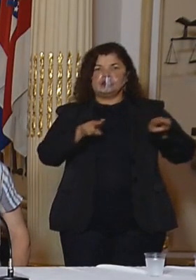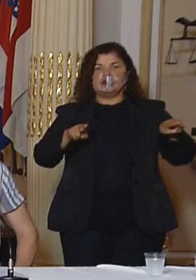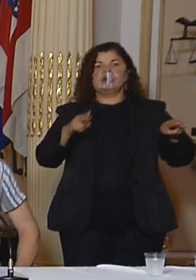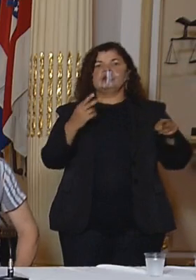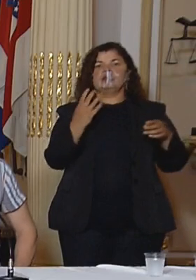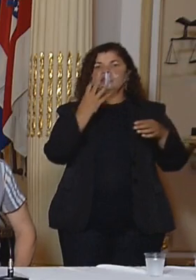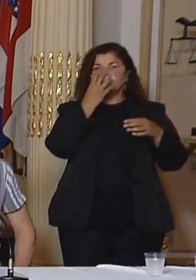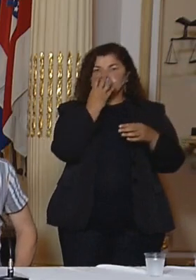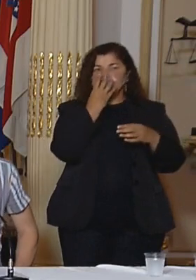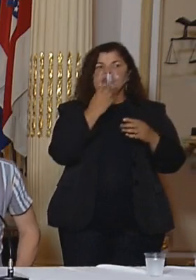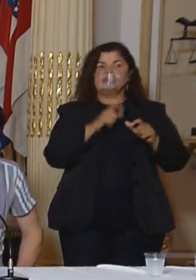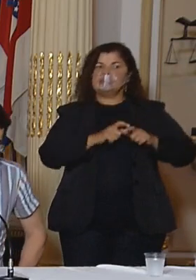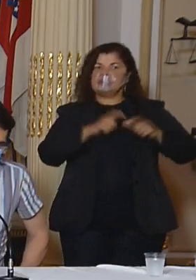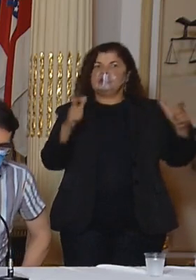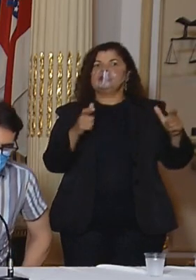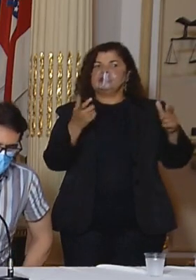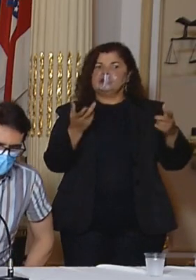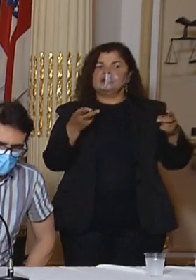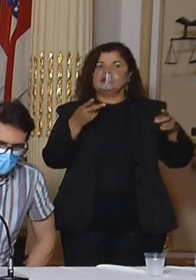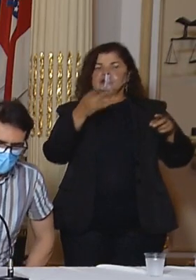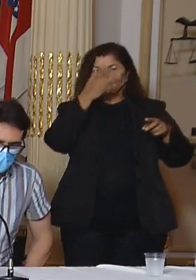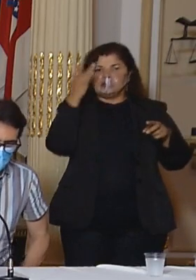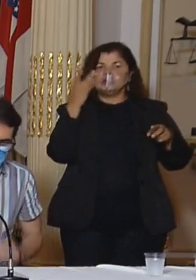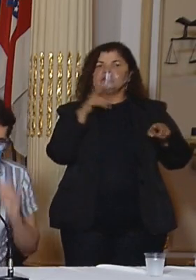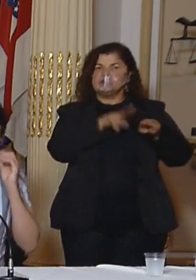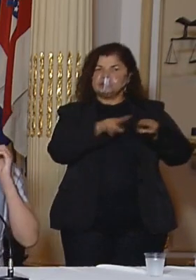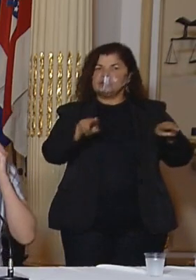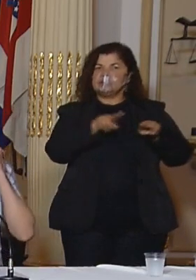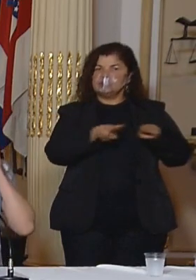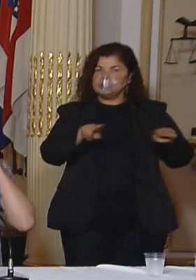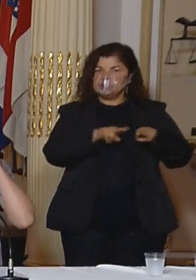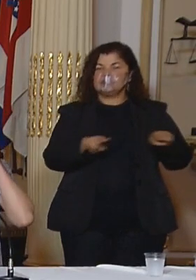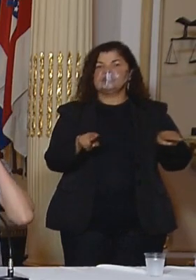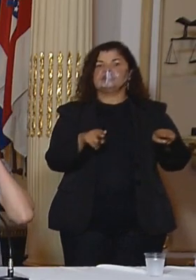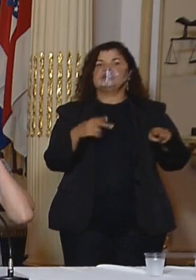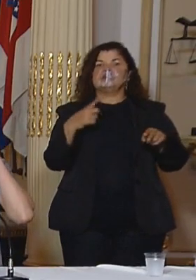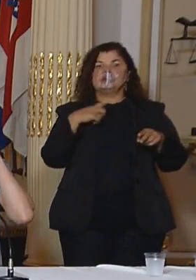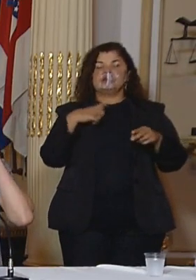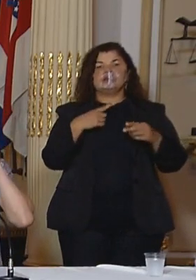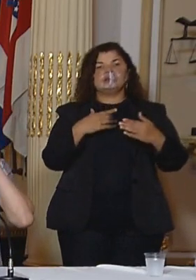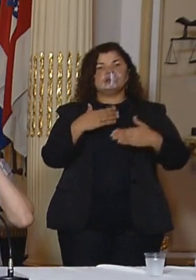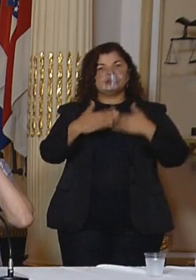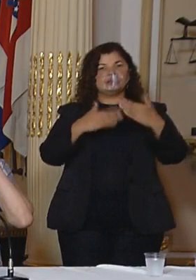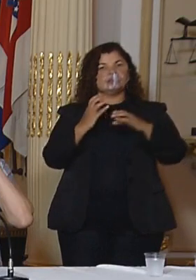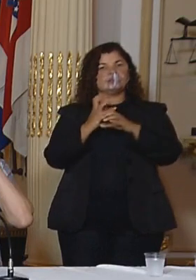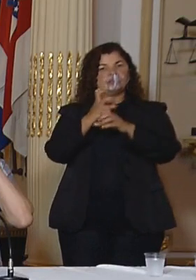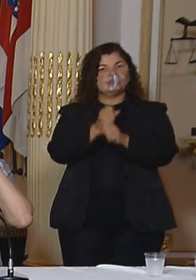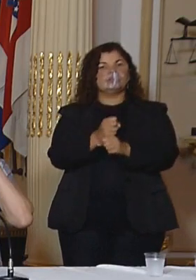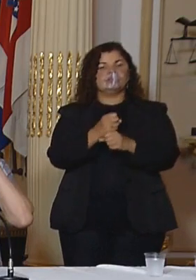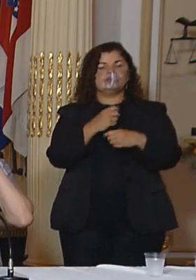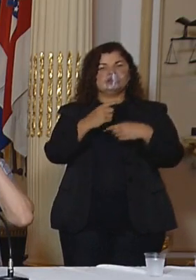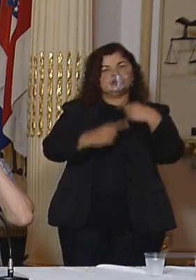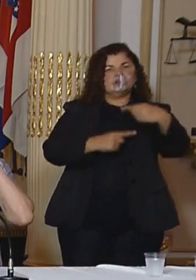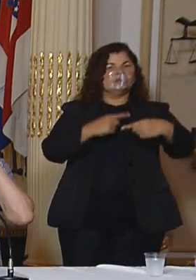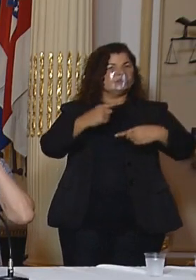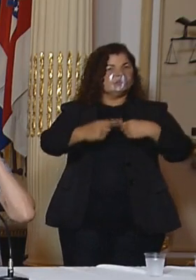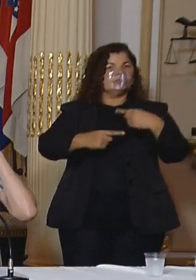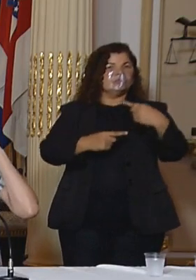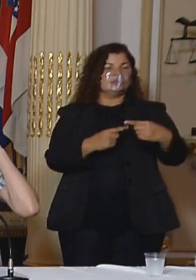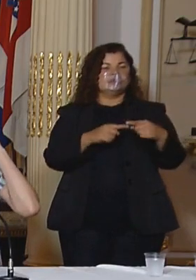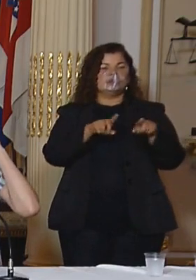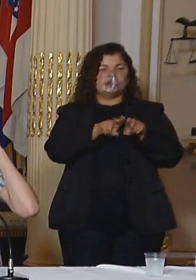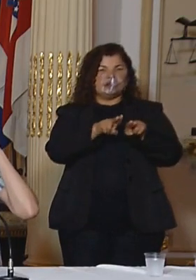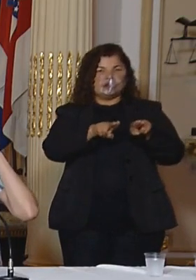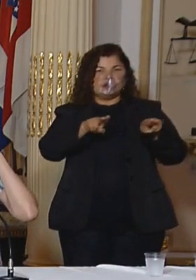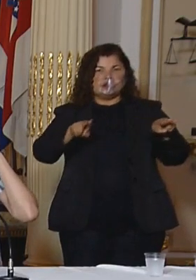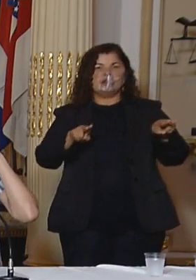maior. Esse número ele é próprio do próprio giro hoje, né, de leitos